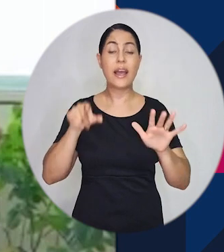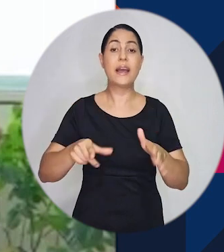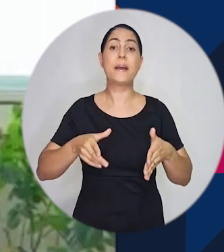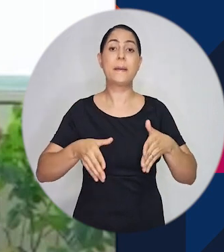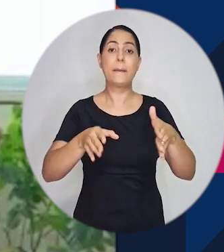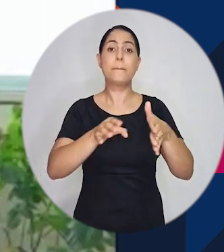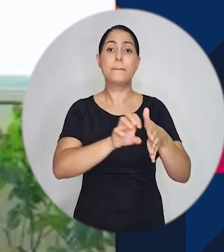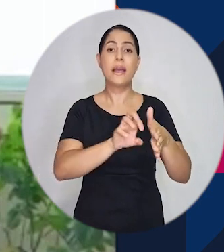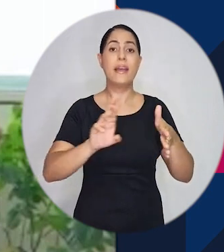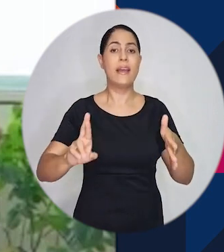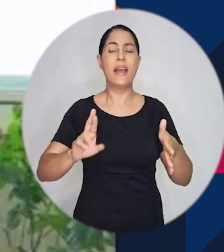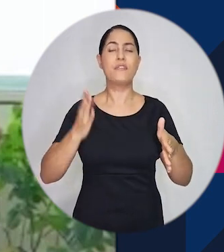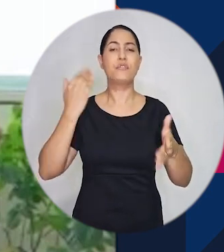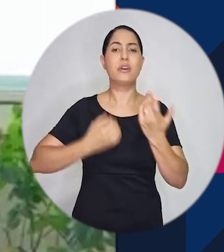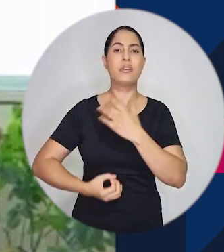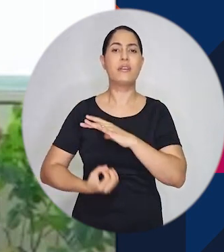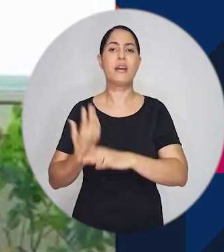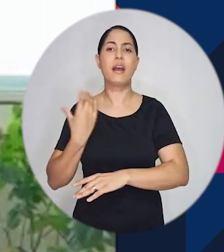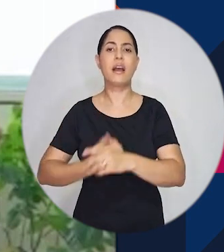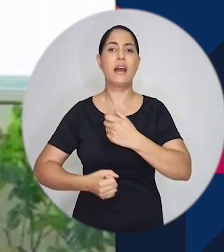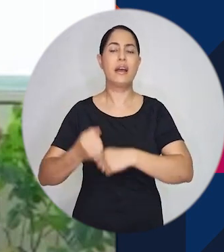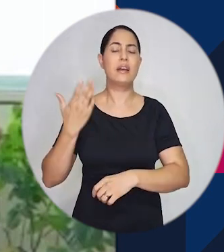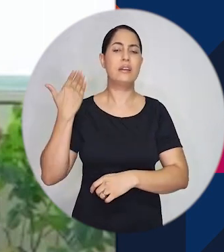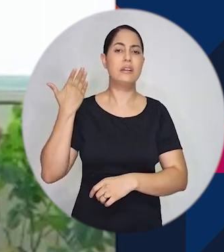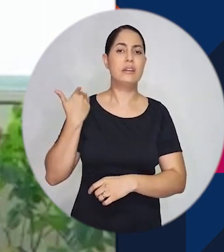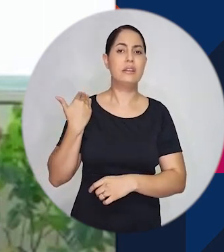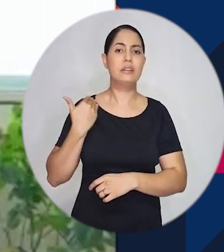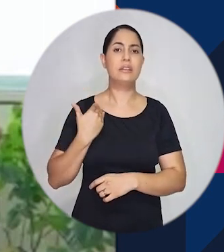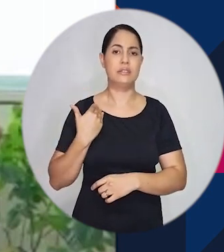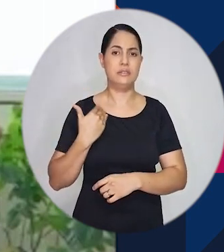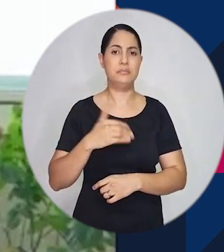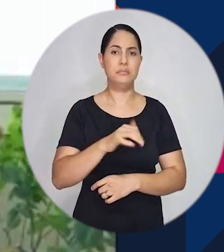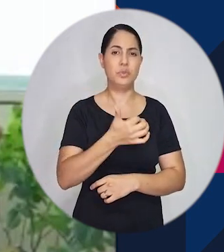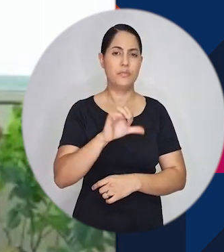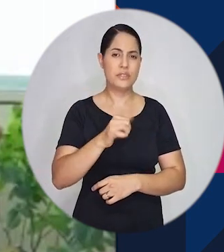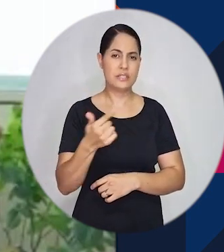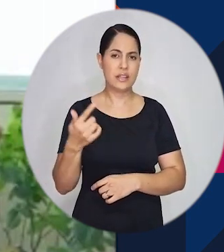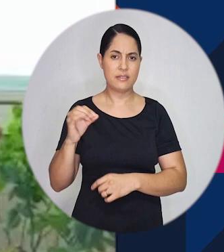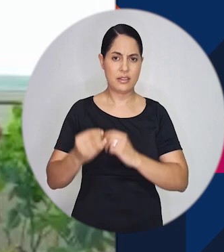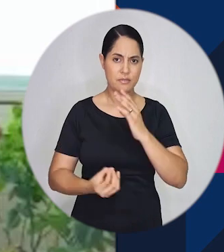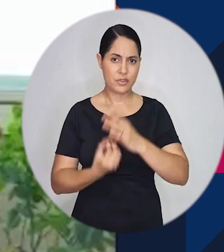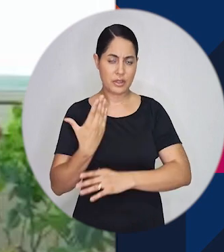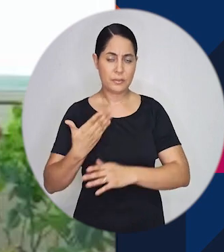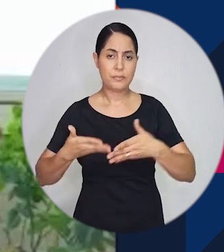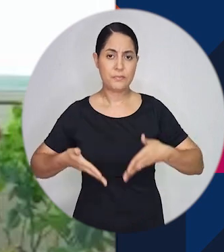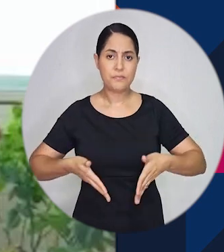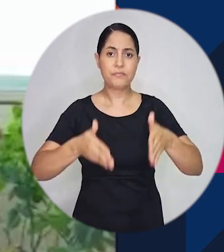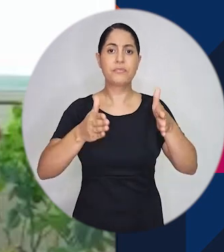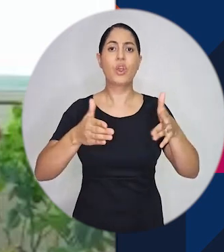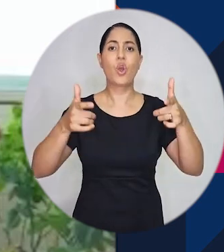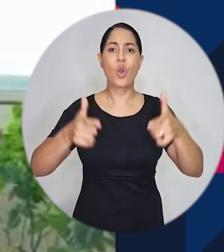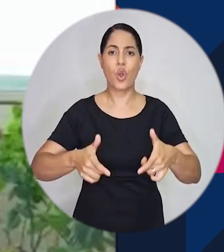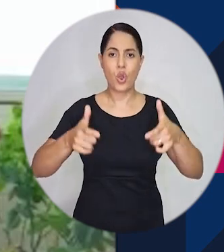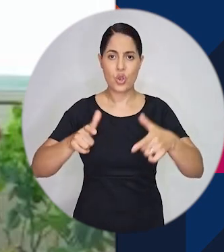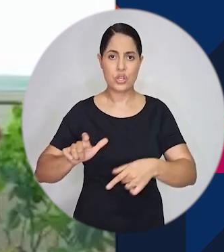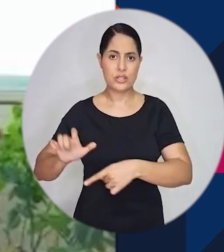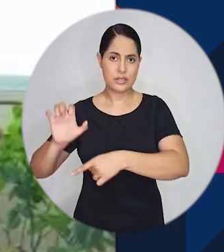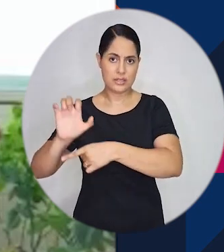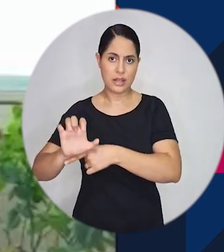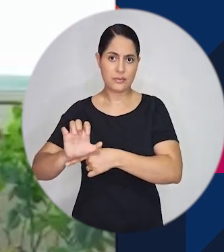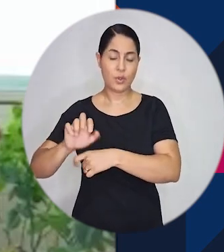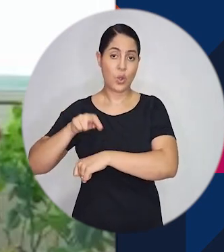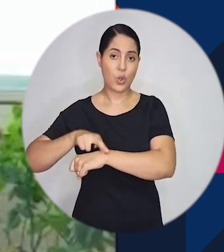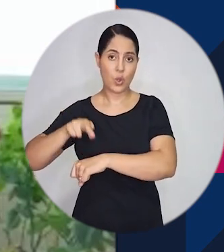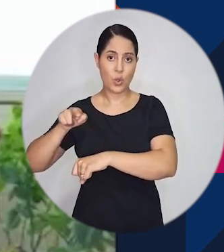criada na década de 70, dentro do contexto da rodovia transamazônica, que integra os estados